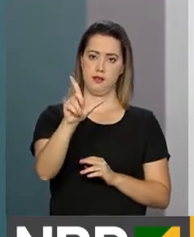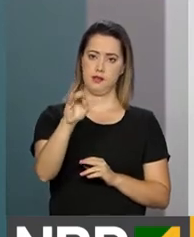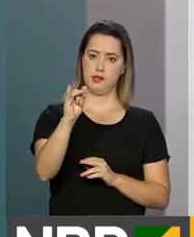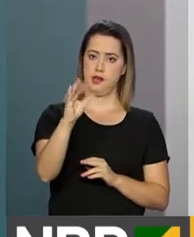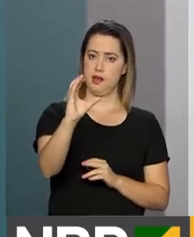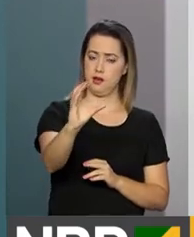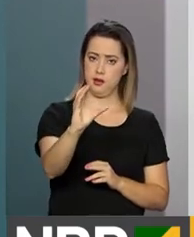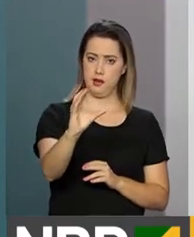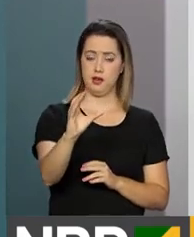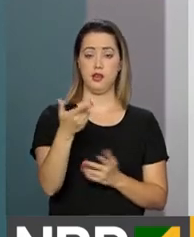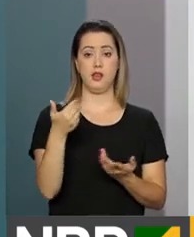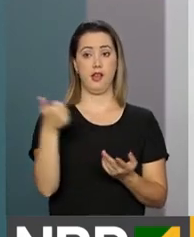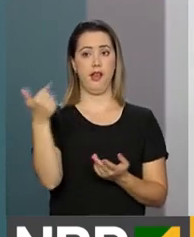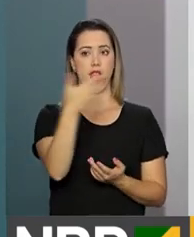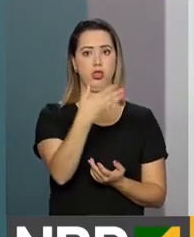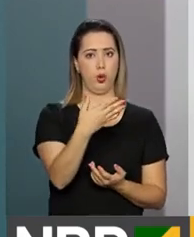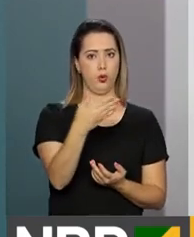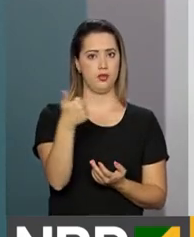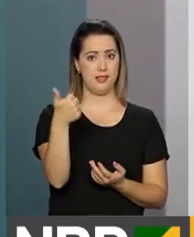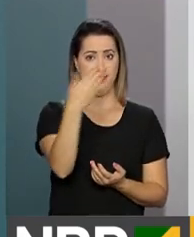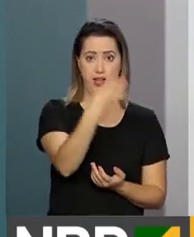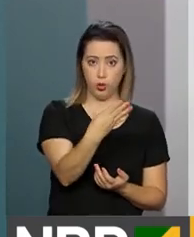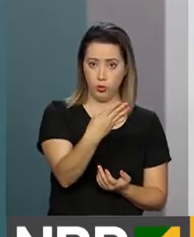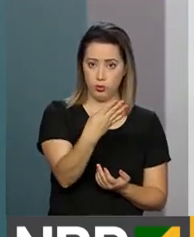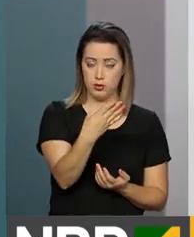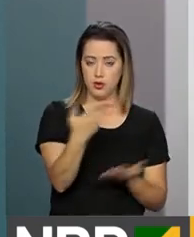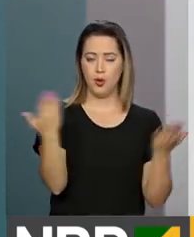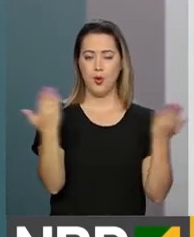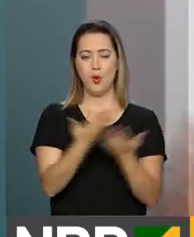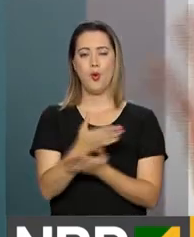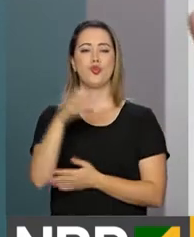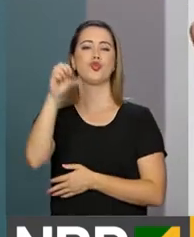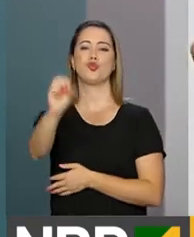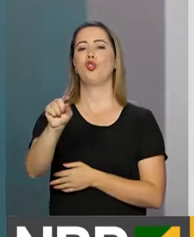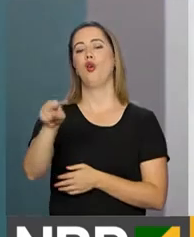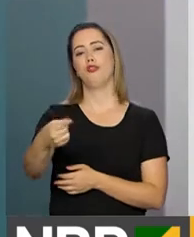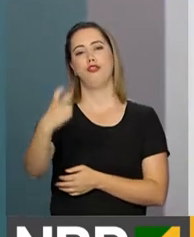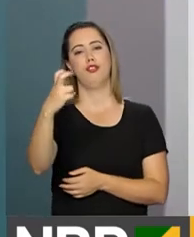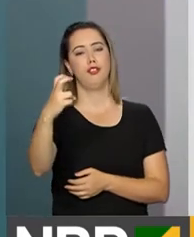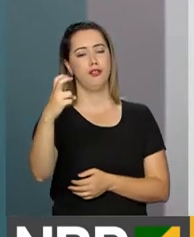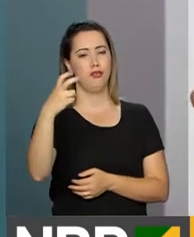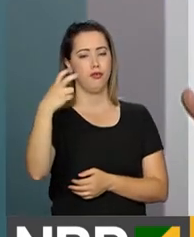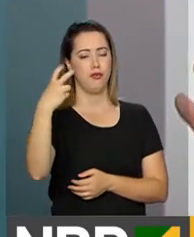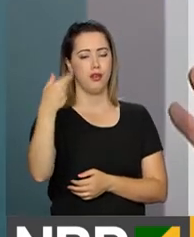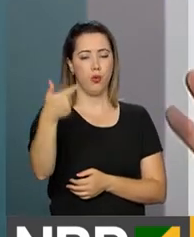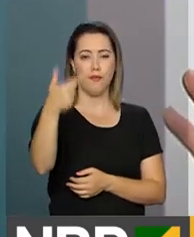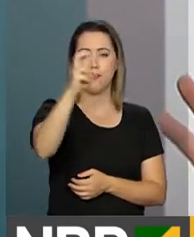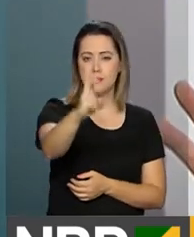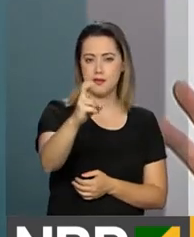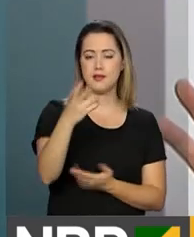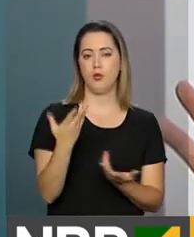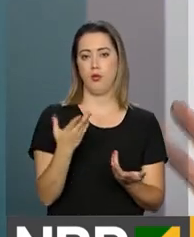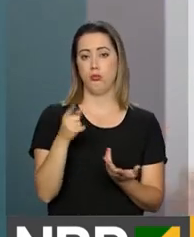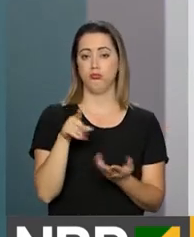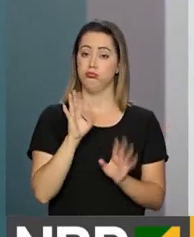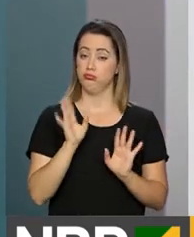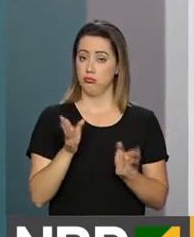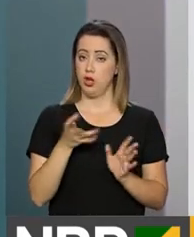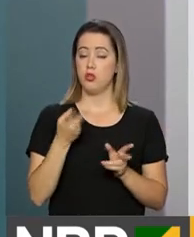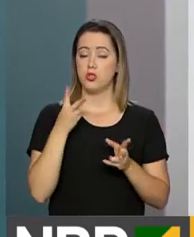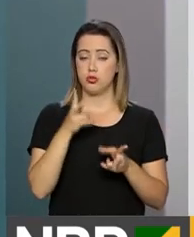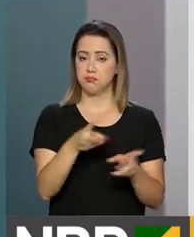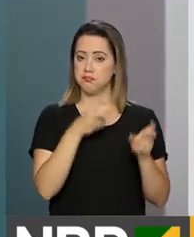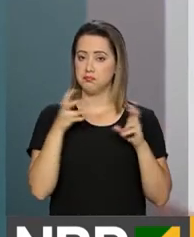está em dois dígitos 9.25 devendo pelo menos projeções que estão sendo